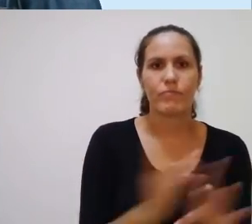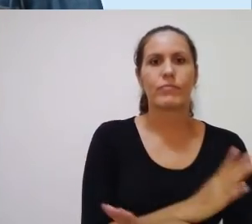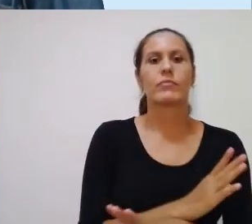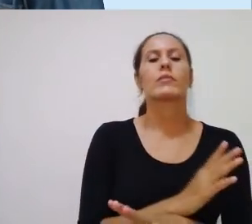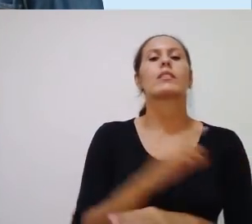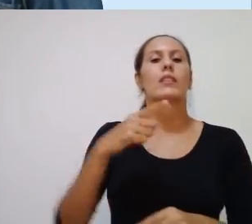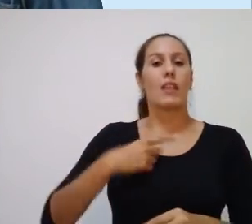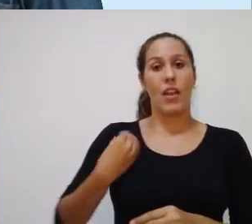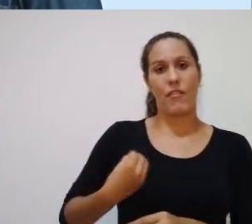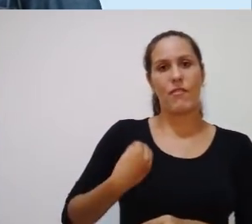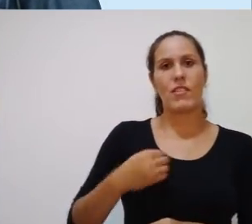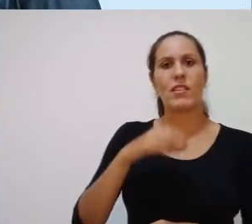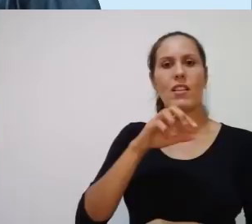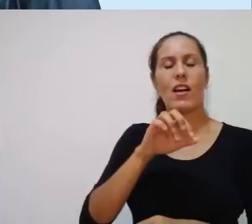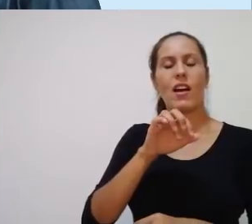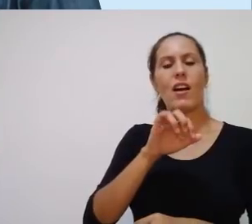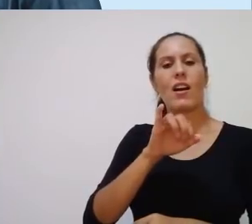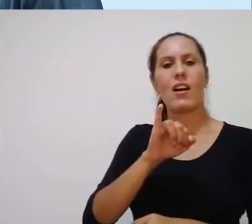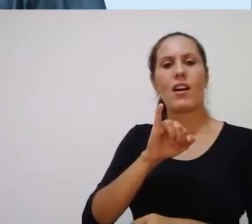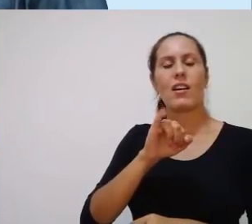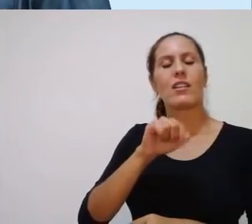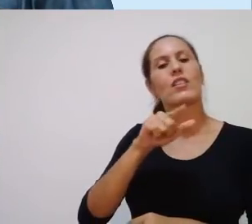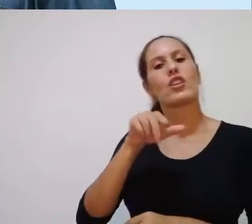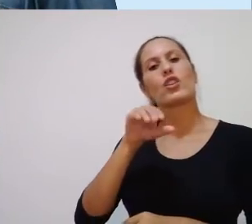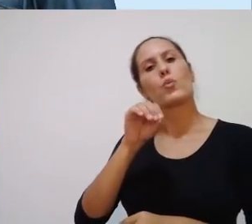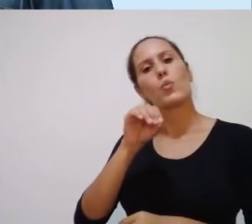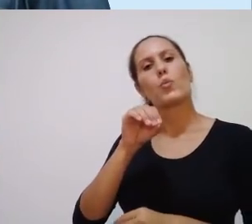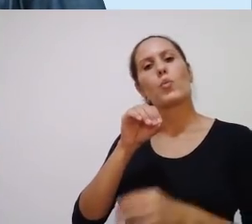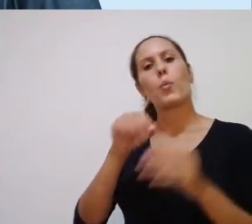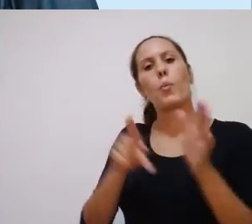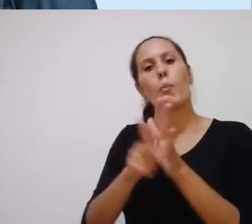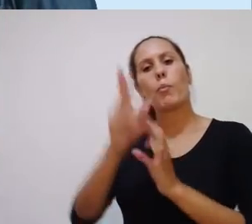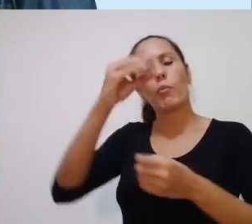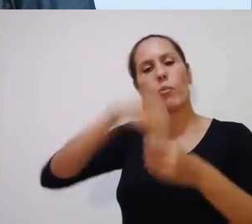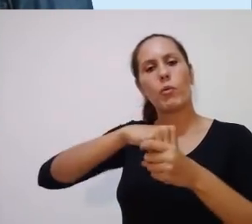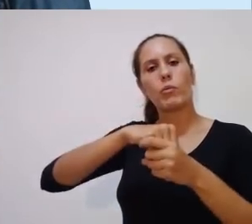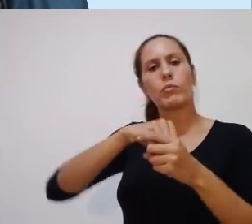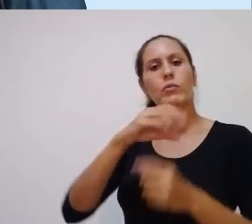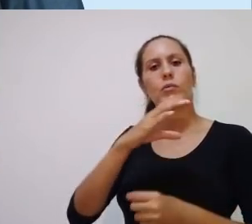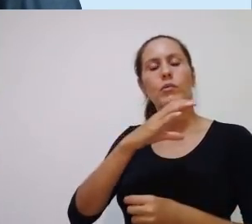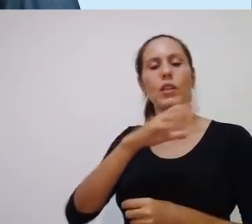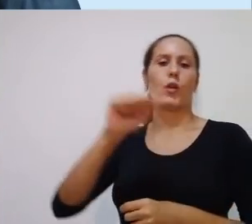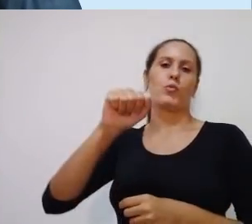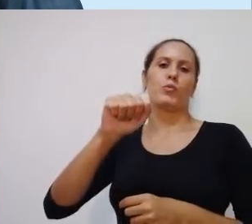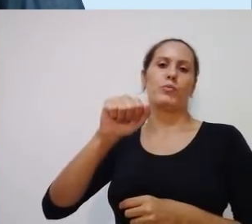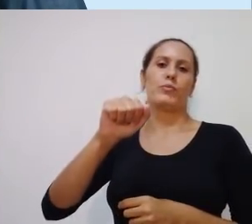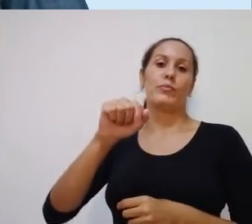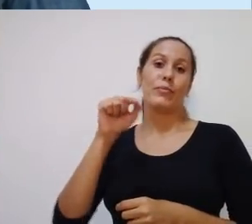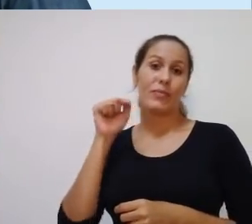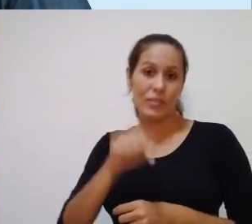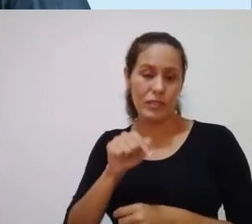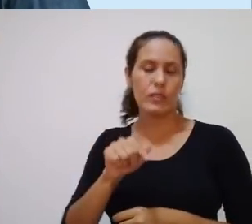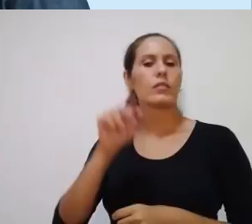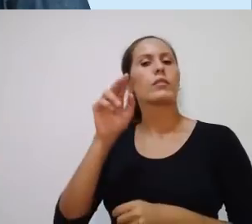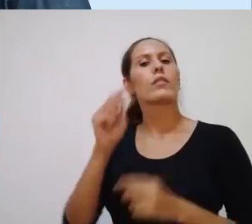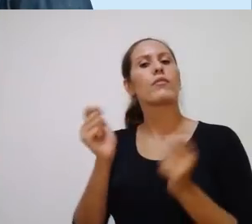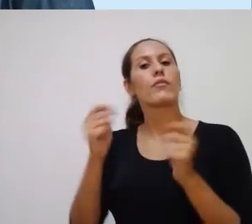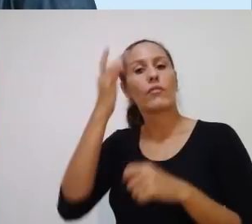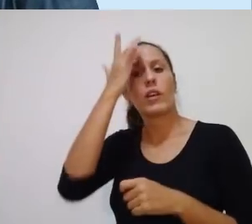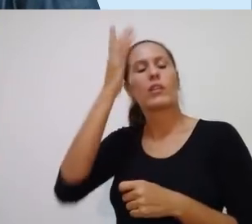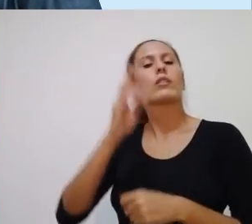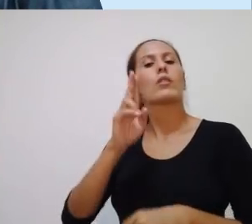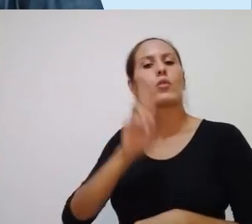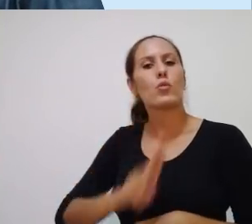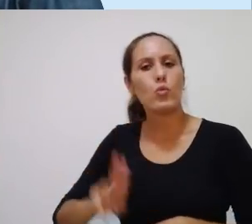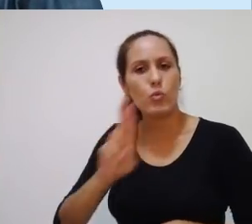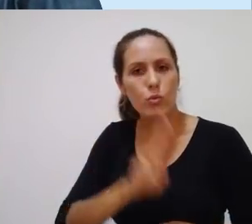cálcio. E toda essa pesquisa dela foi relevante para, inclusive, modificar o processo de utilização, que toda a pastoral da